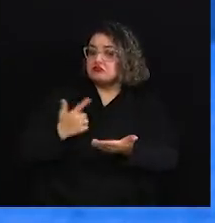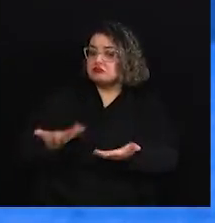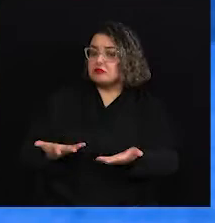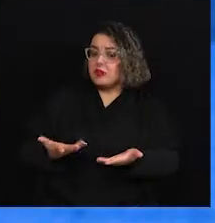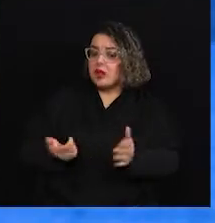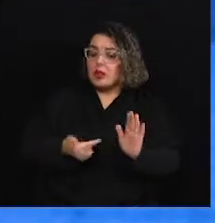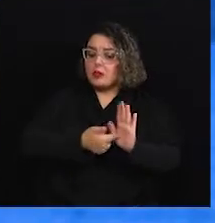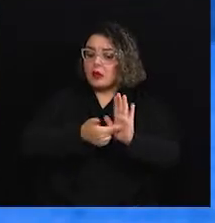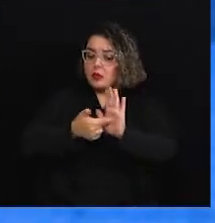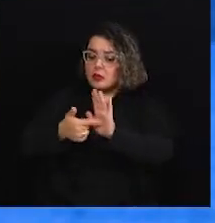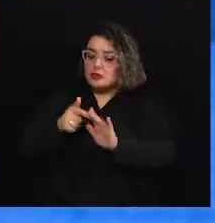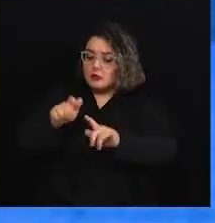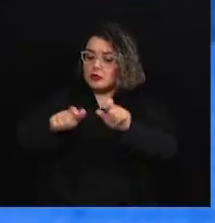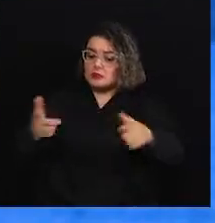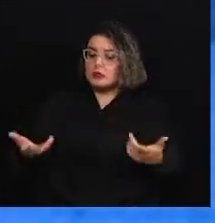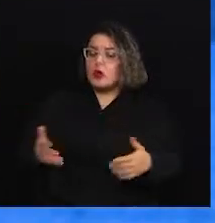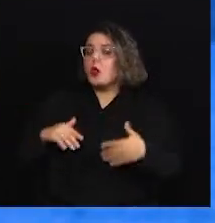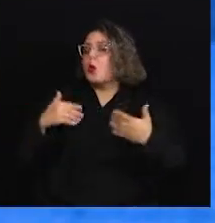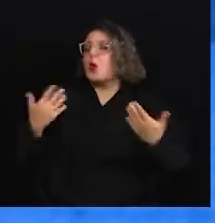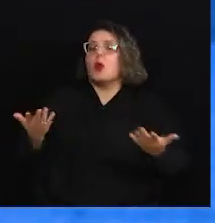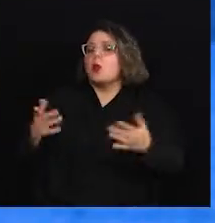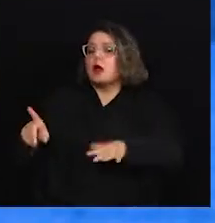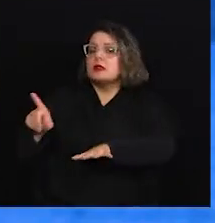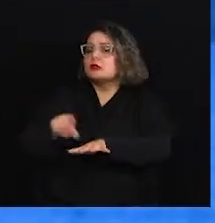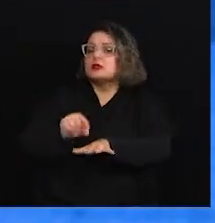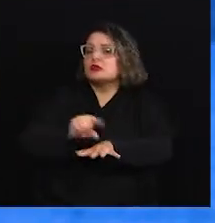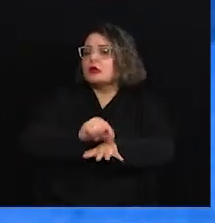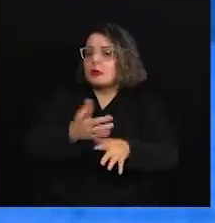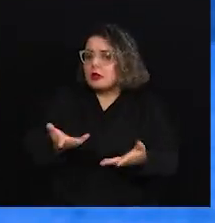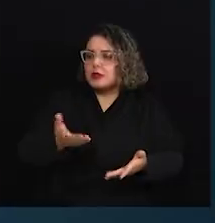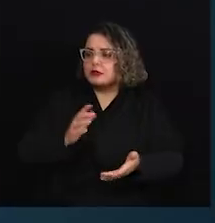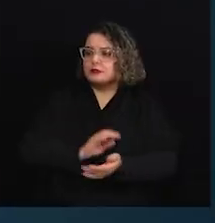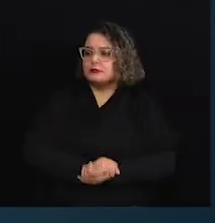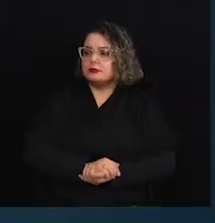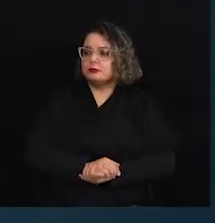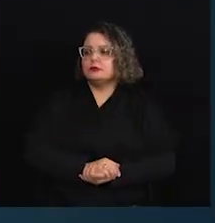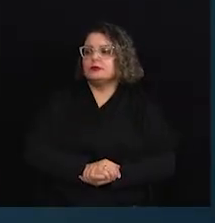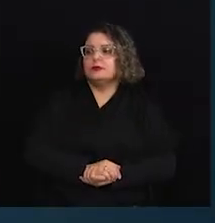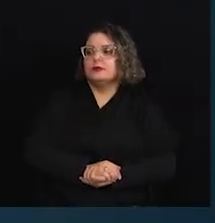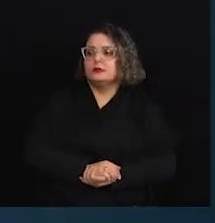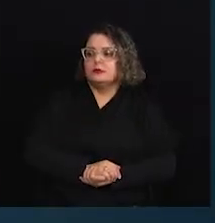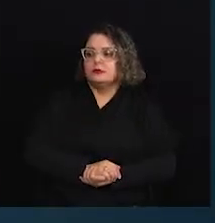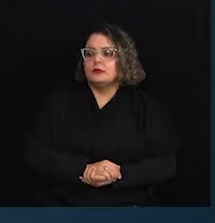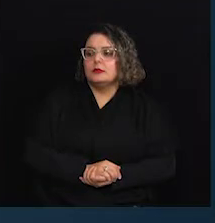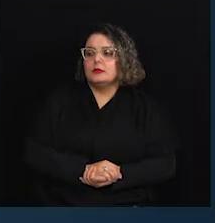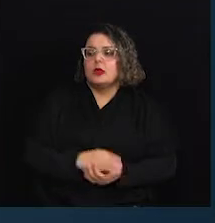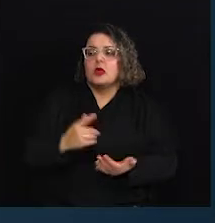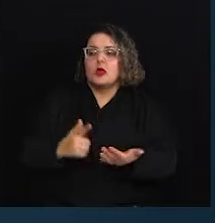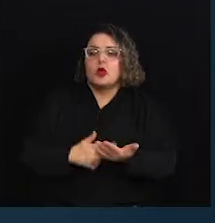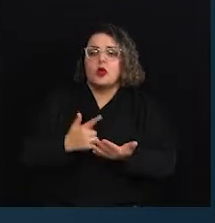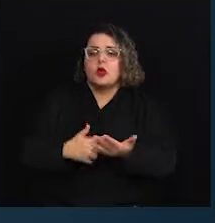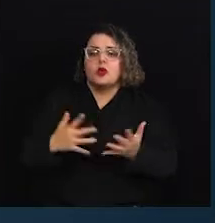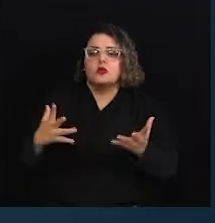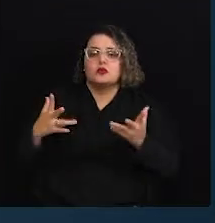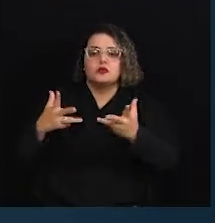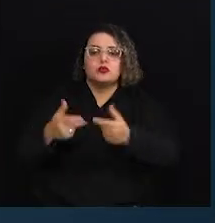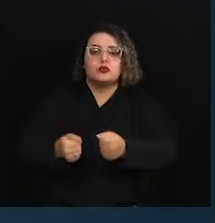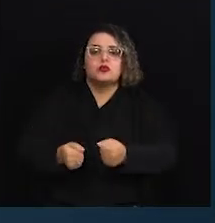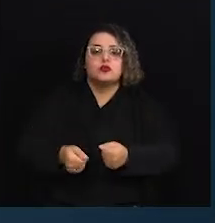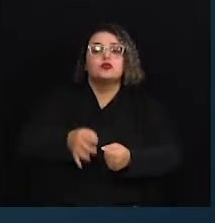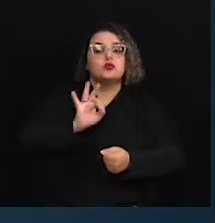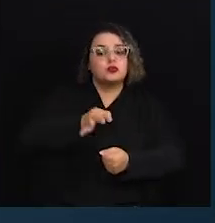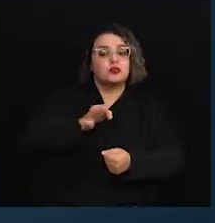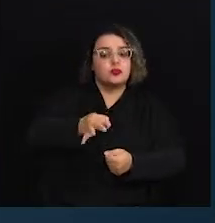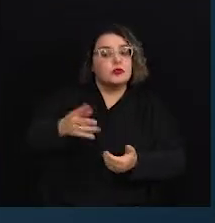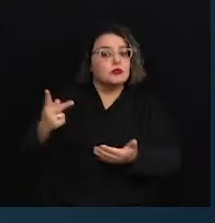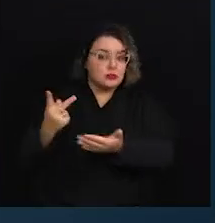também mostrar para outras pessoas quais são os caminhos? O livro é uma coletânea de todos os erros e acertos que eu